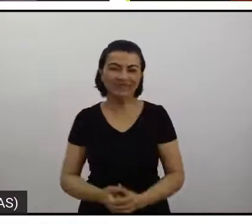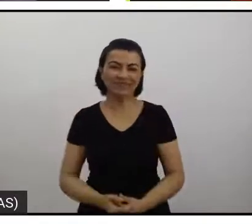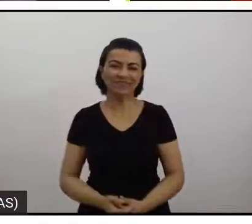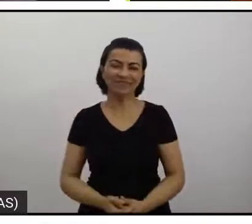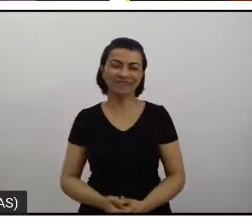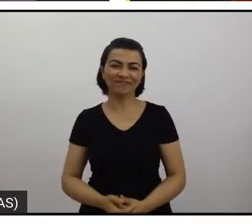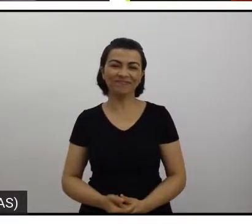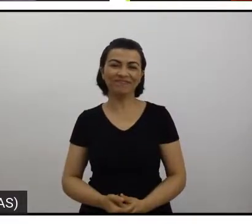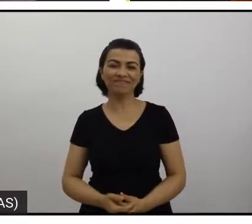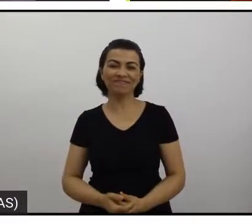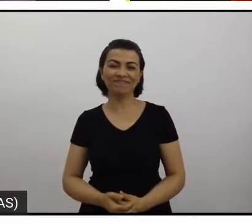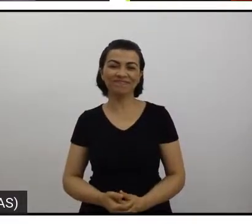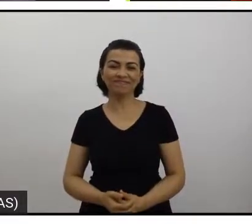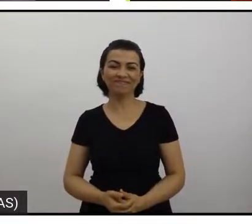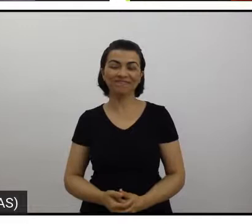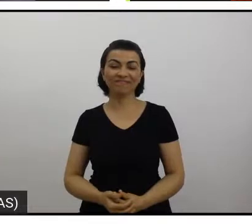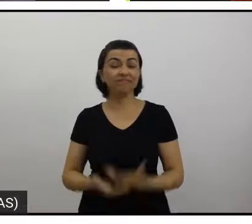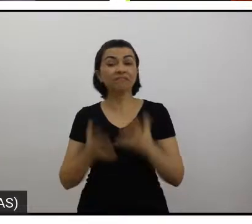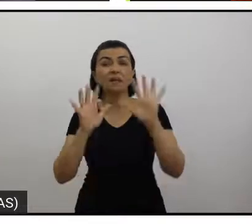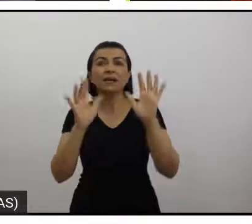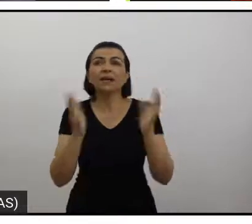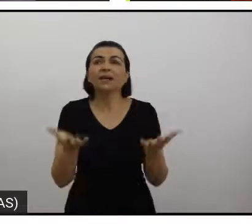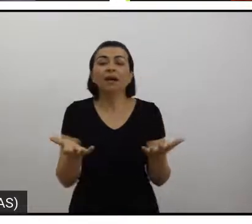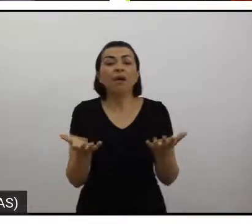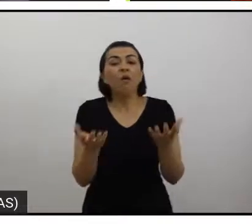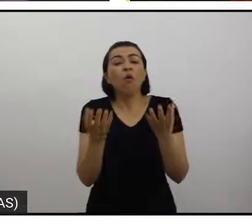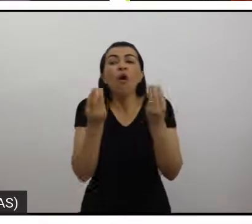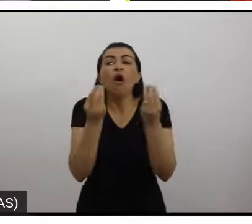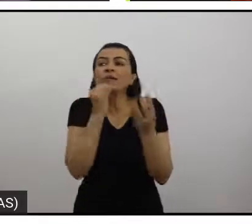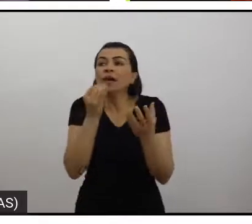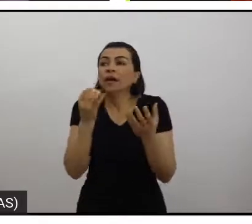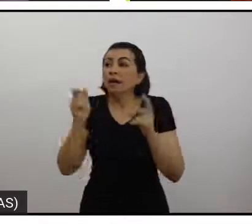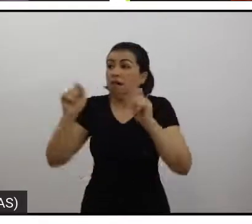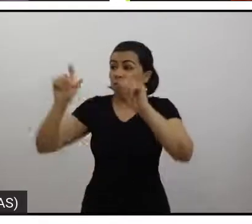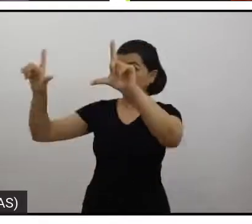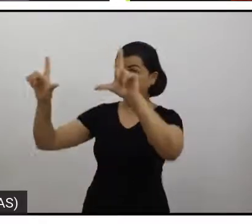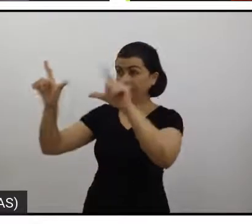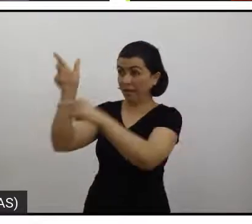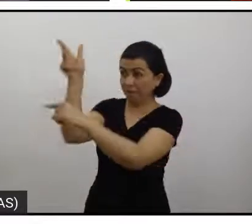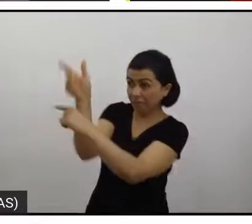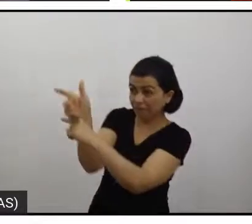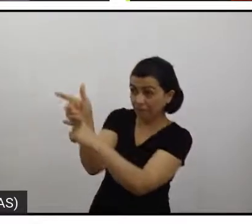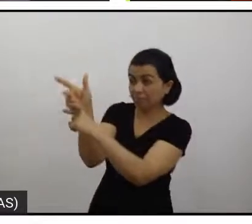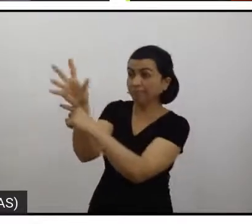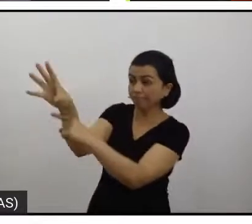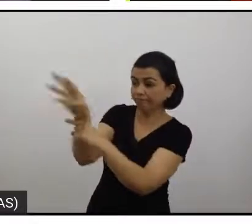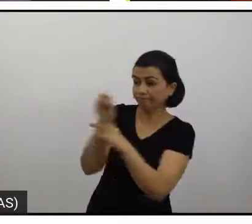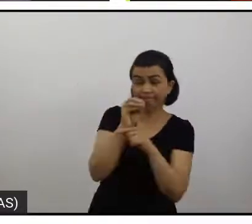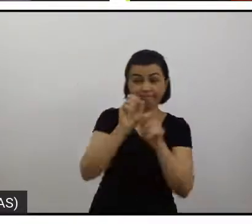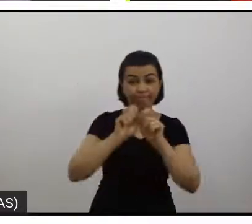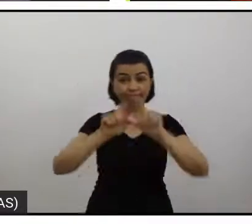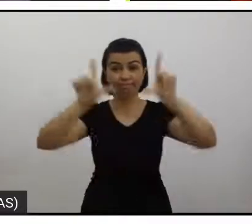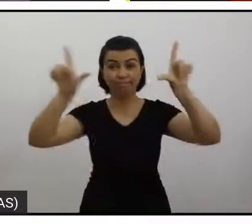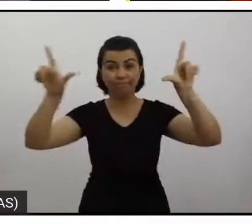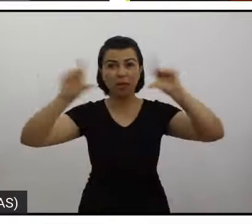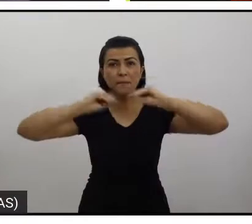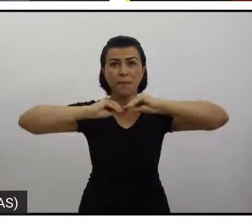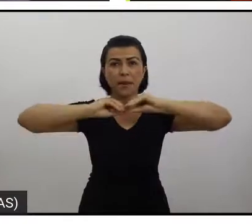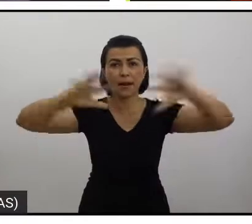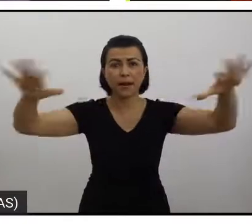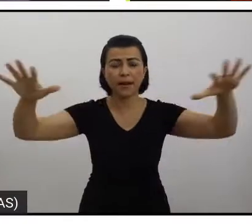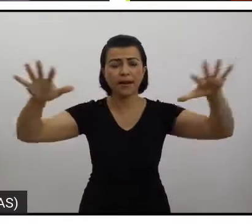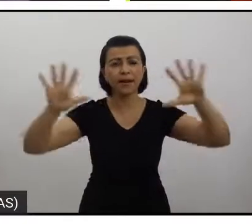Como é que você experimenta com aquela ferramenta? O que você consegue? O que ela te permite fazer? E aonde você se coloca em